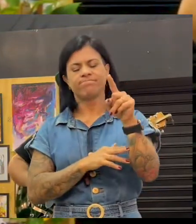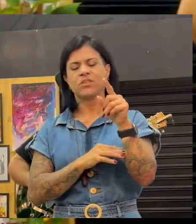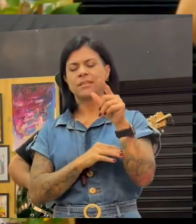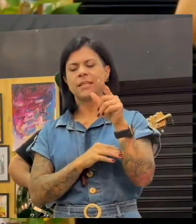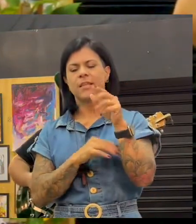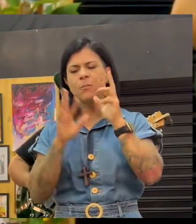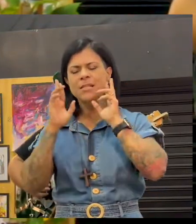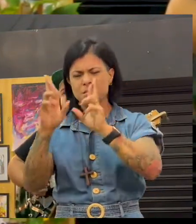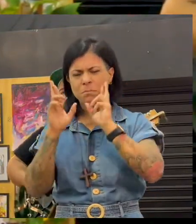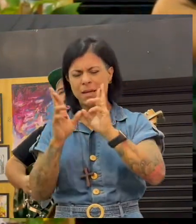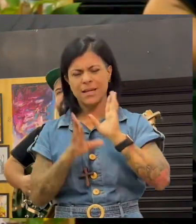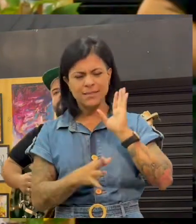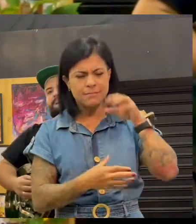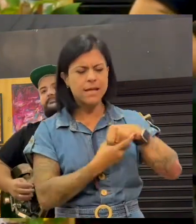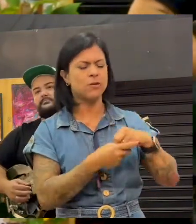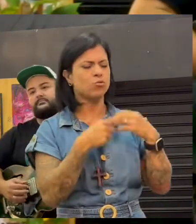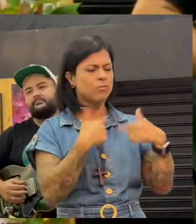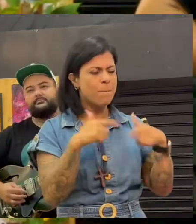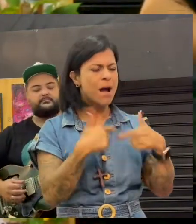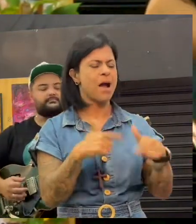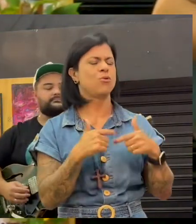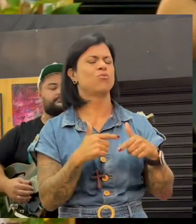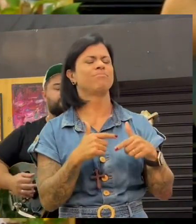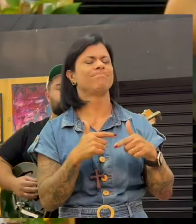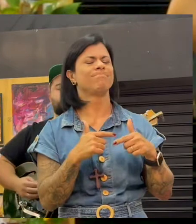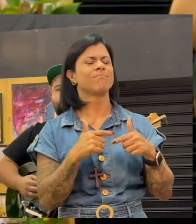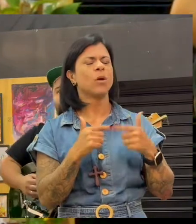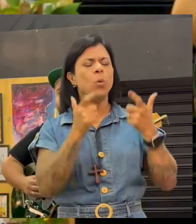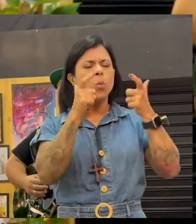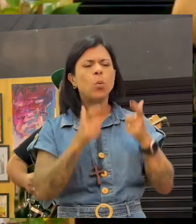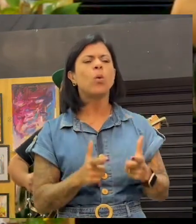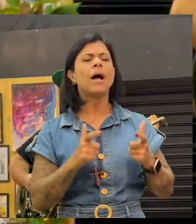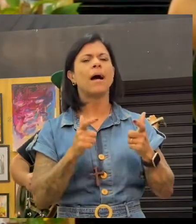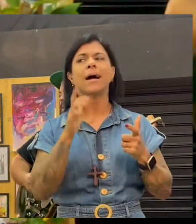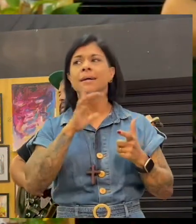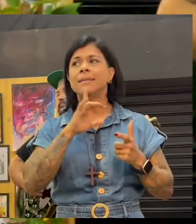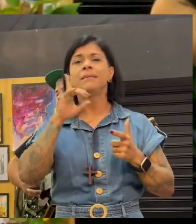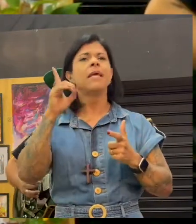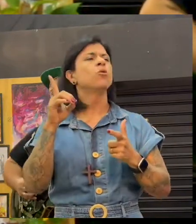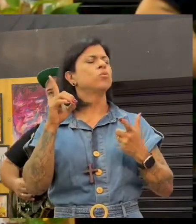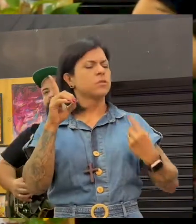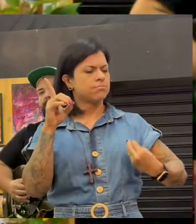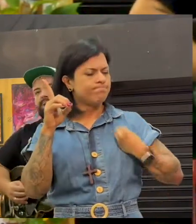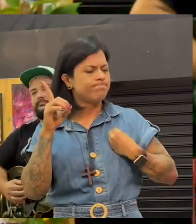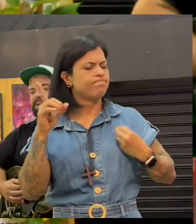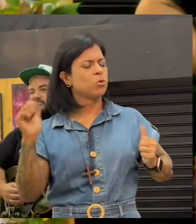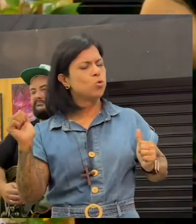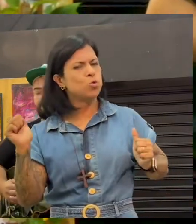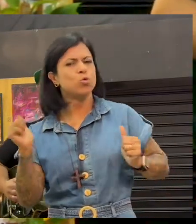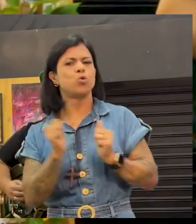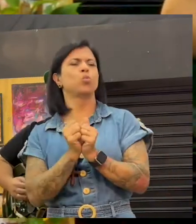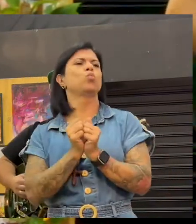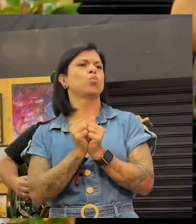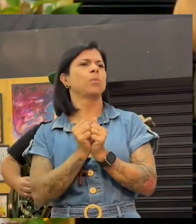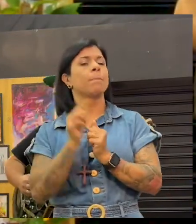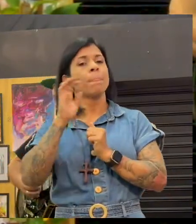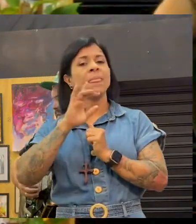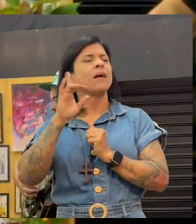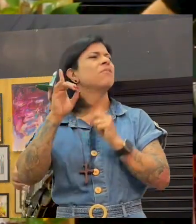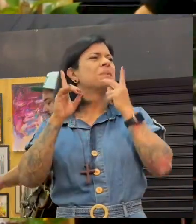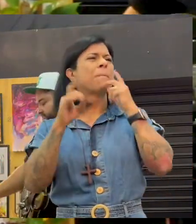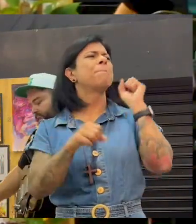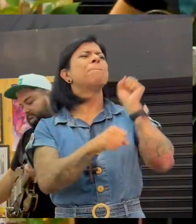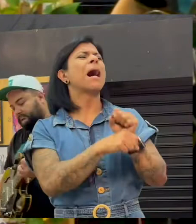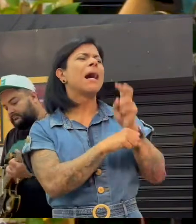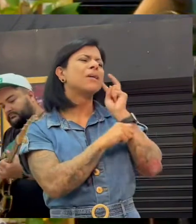esperança. Um lugar de esperança. Um lugar em que Deus esteja presente. Que você pare de ver